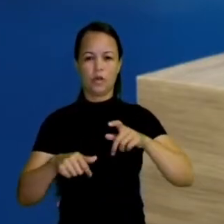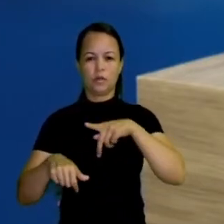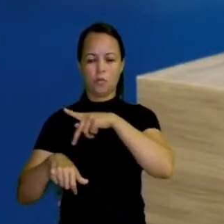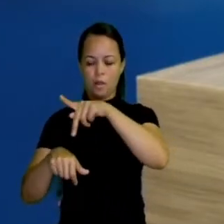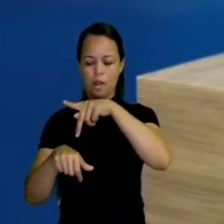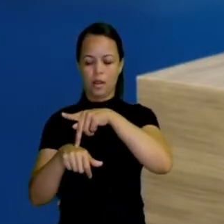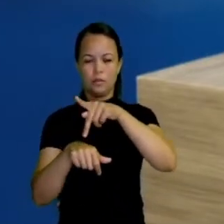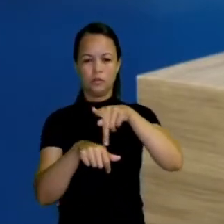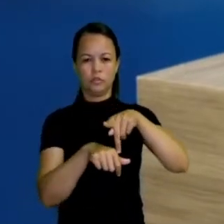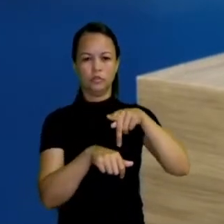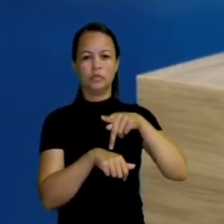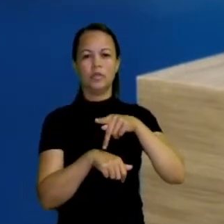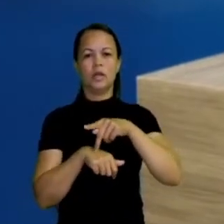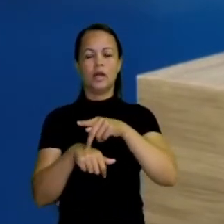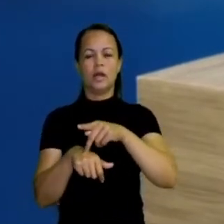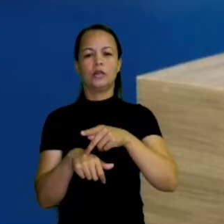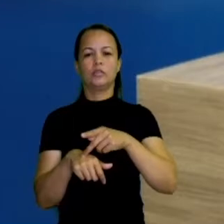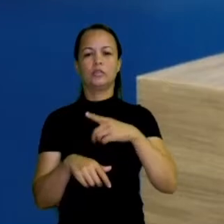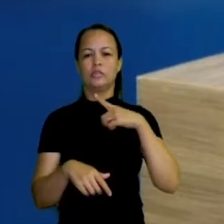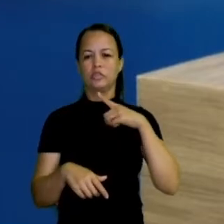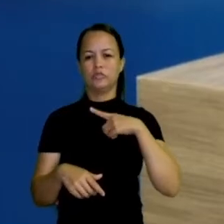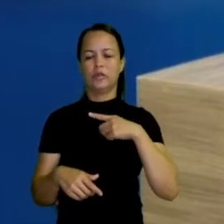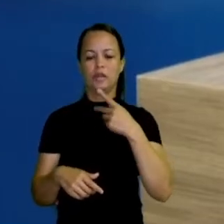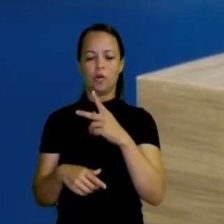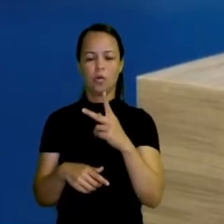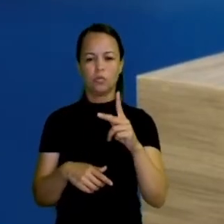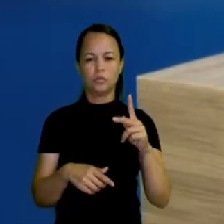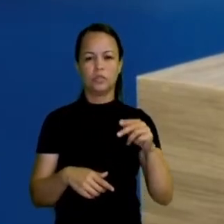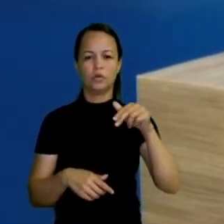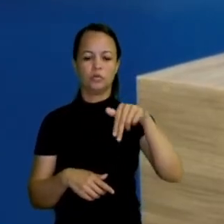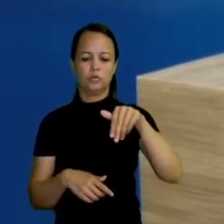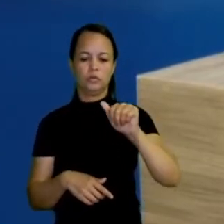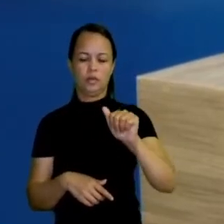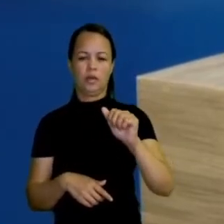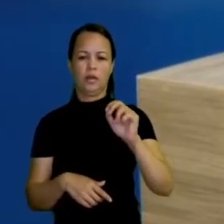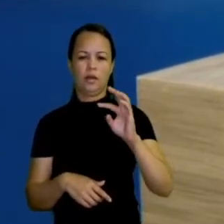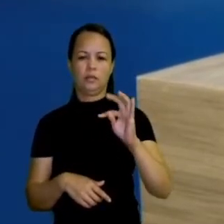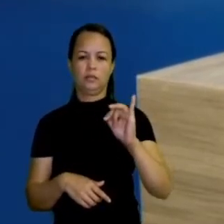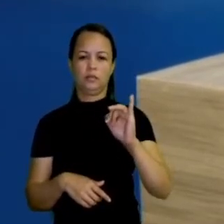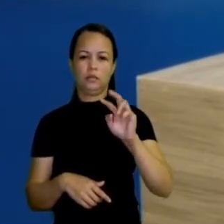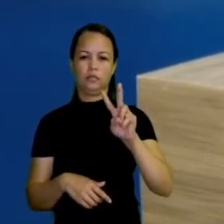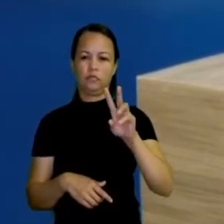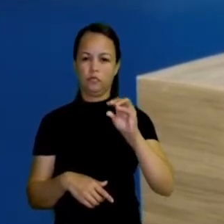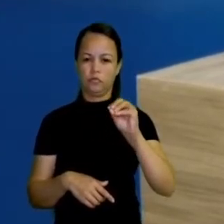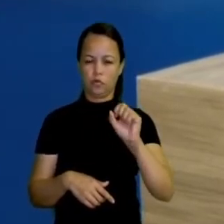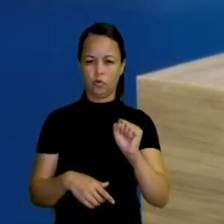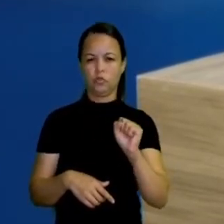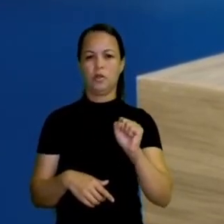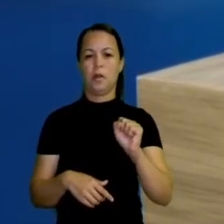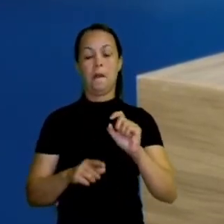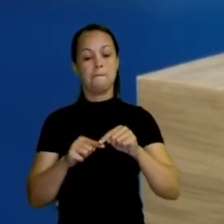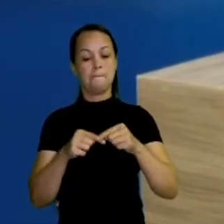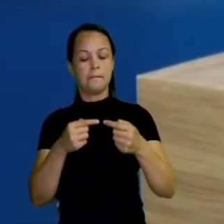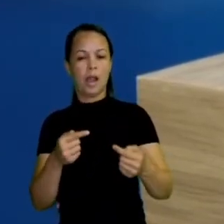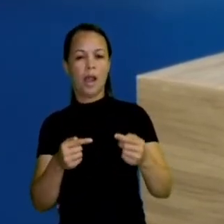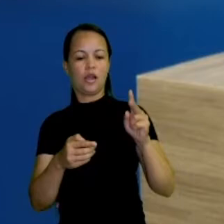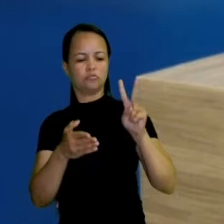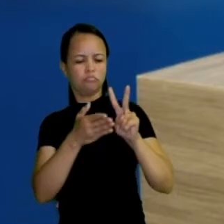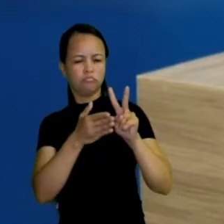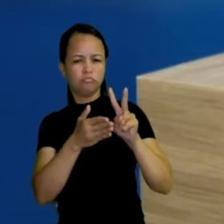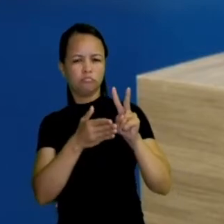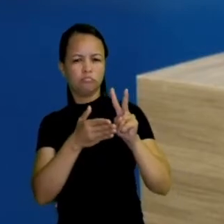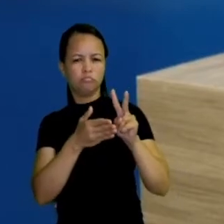e tiveram seus nativos, mas a população indígena, né, era muito mais ampla,